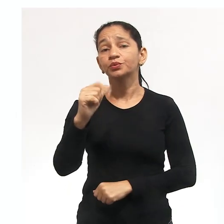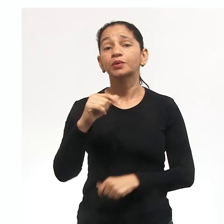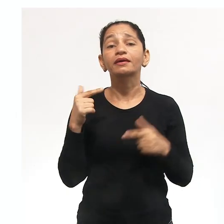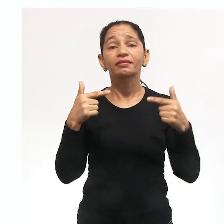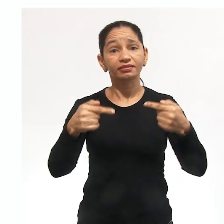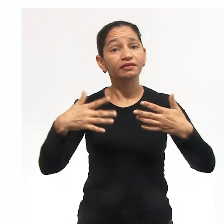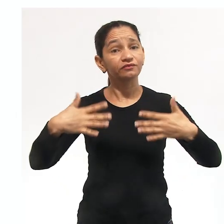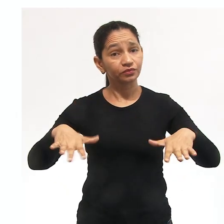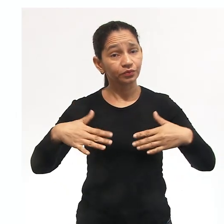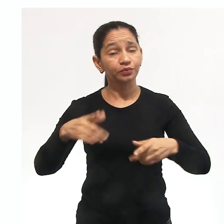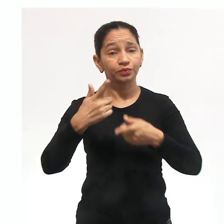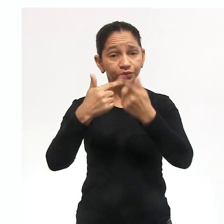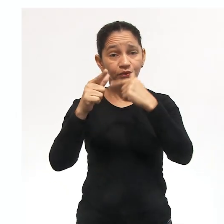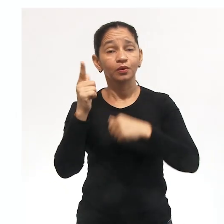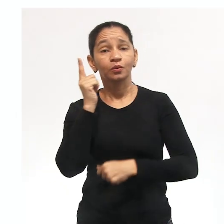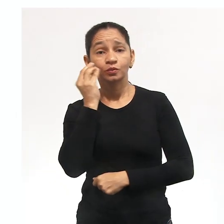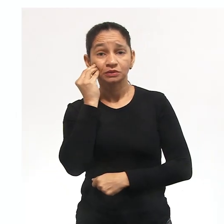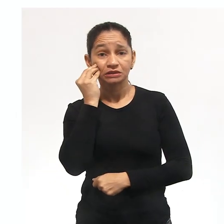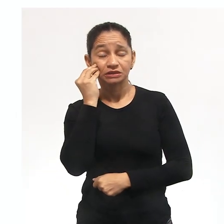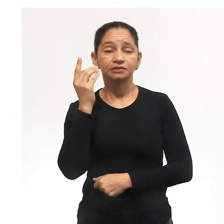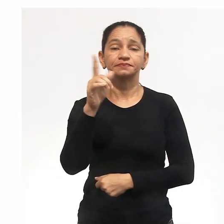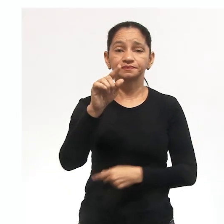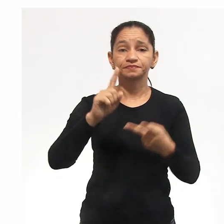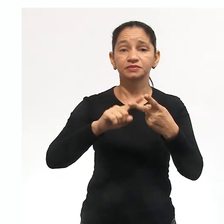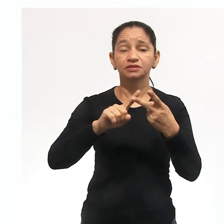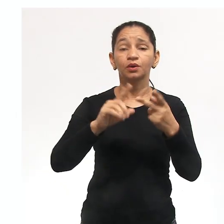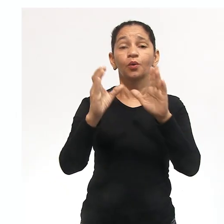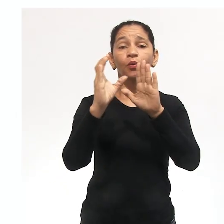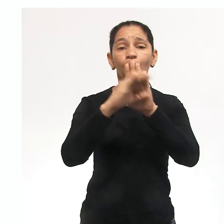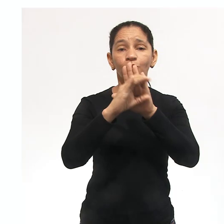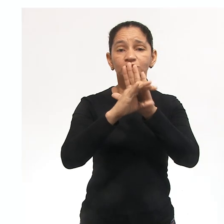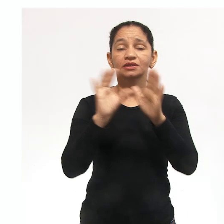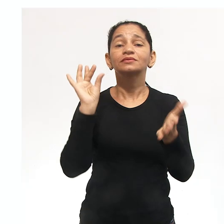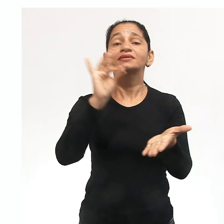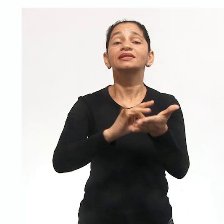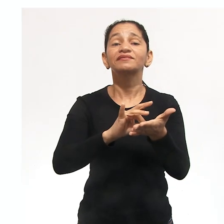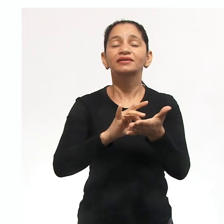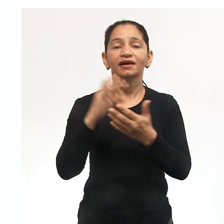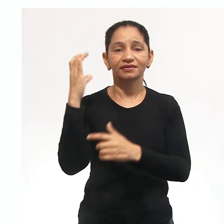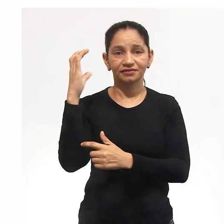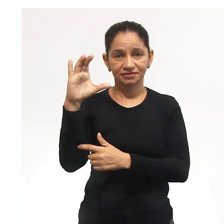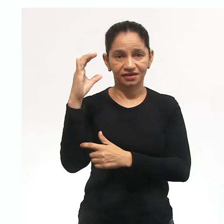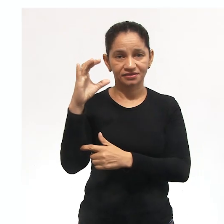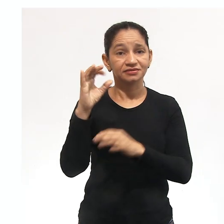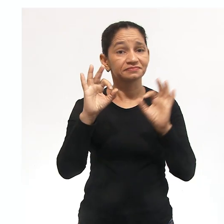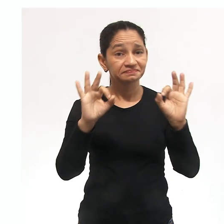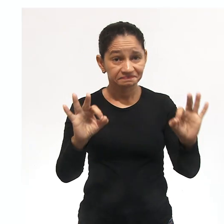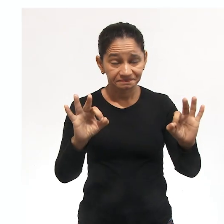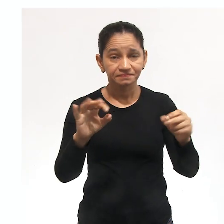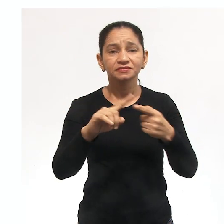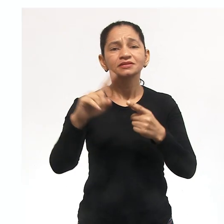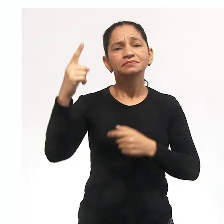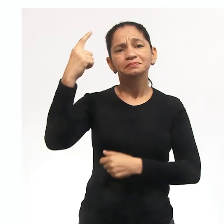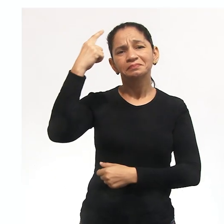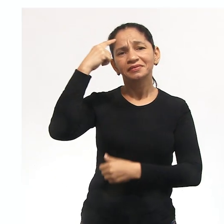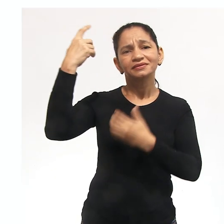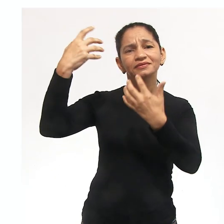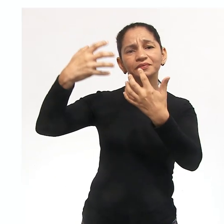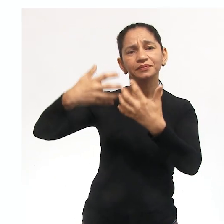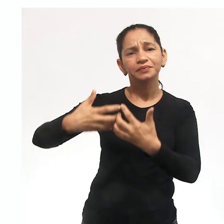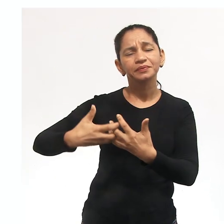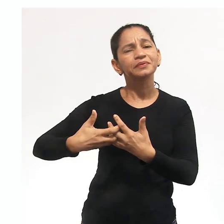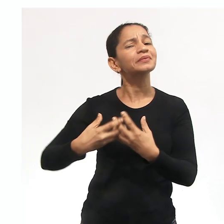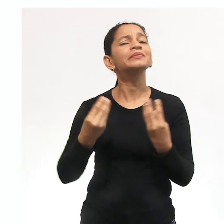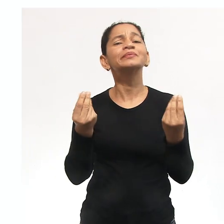da ciência contemporânea e o conceito de verdade científica. Vamos iniciar pensando